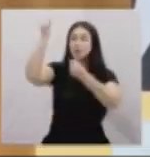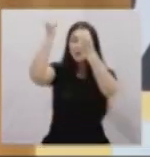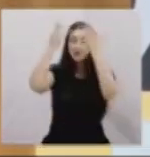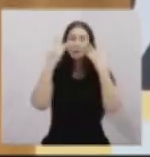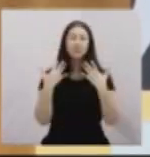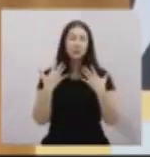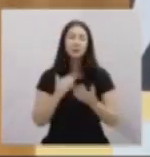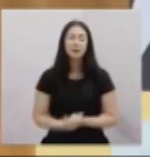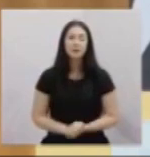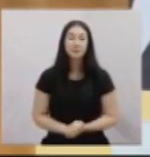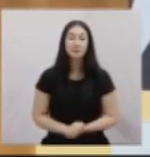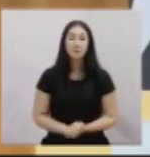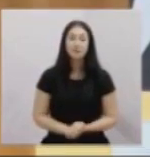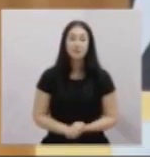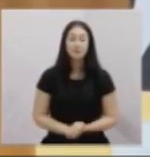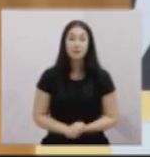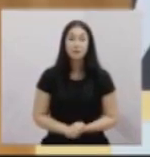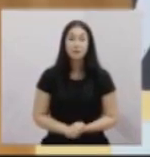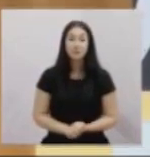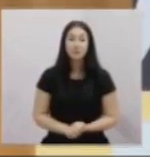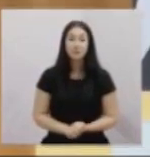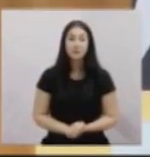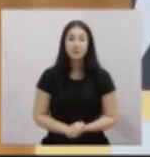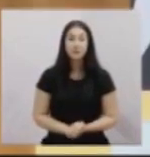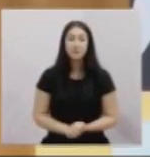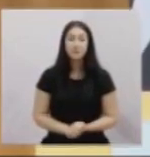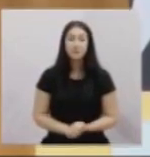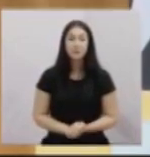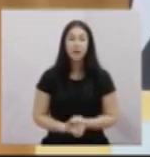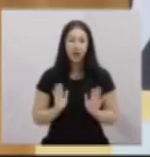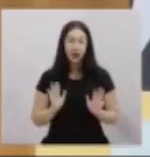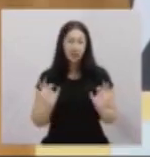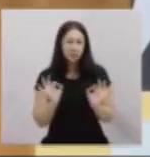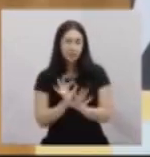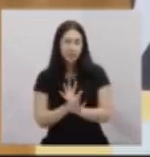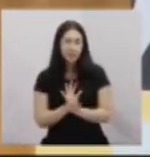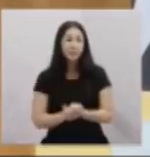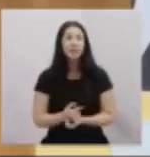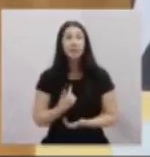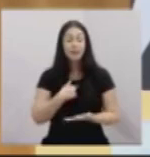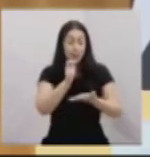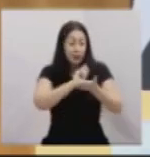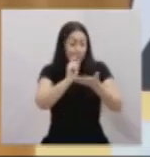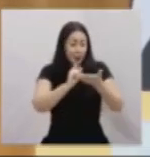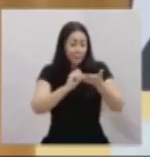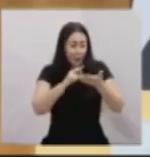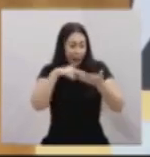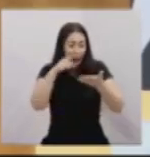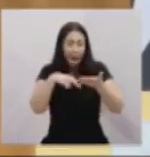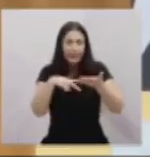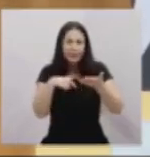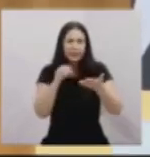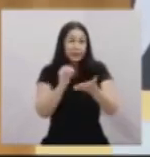isso não tem palavras para isso. E para terminar, eu escrevi tanta coisa aqui, acabei nem lendo tudo, né?